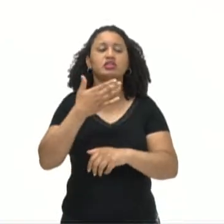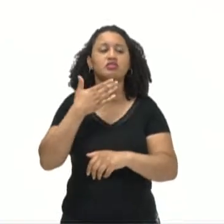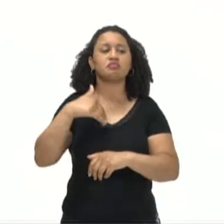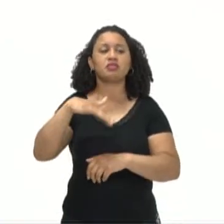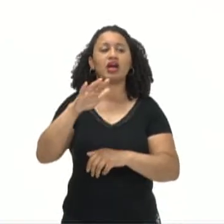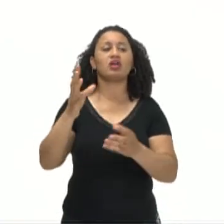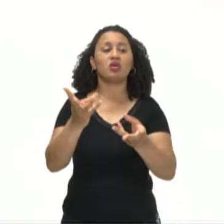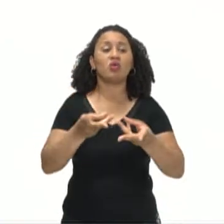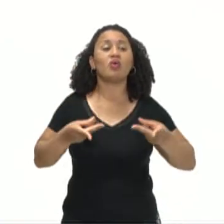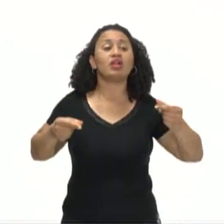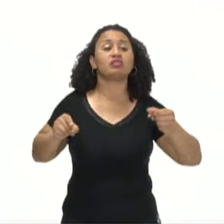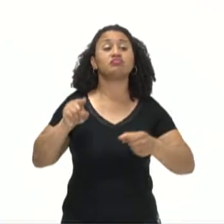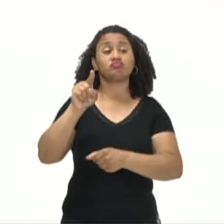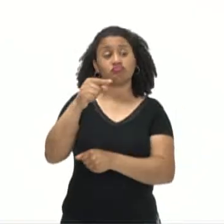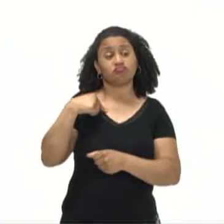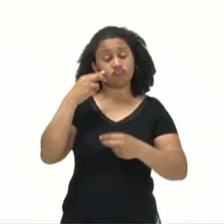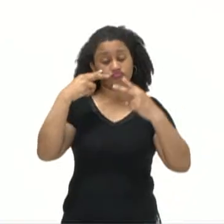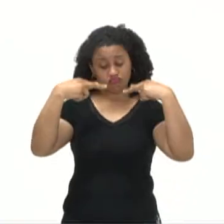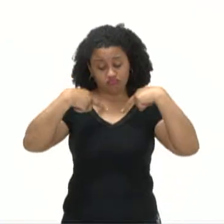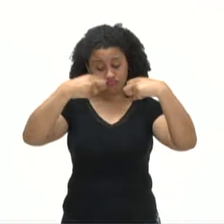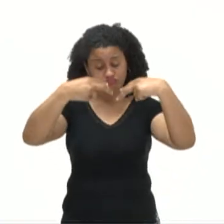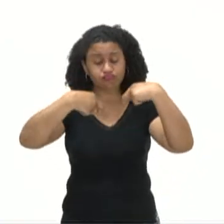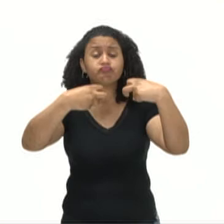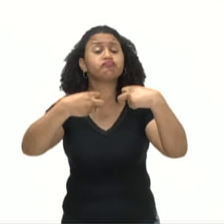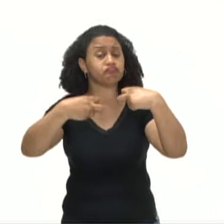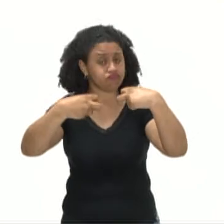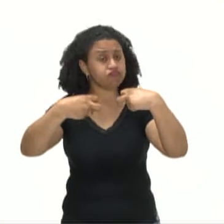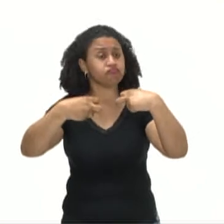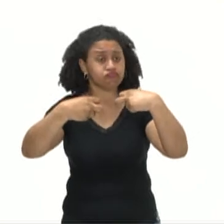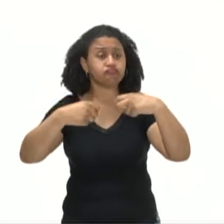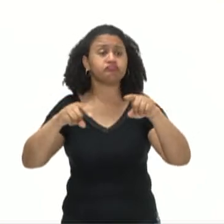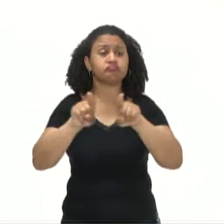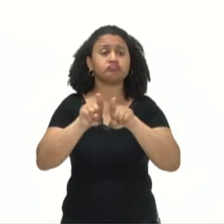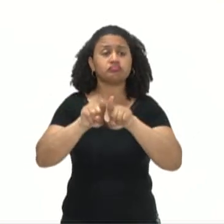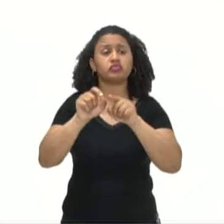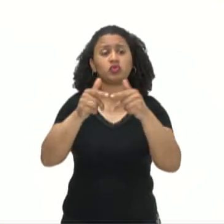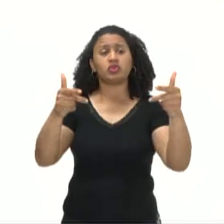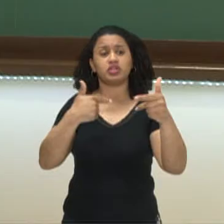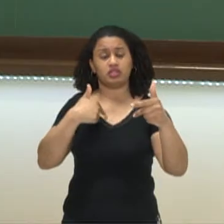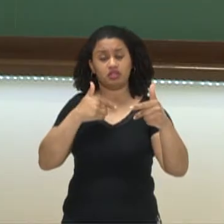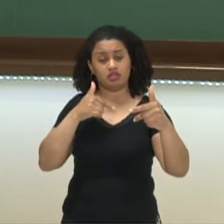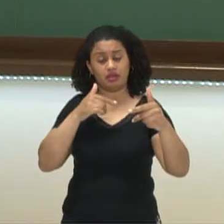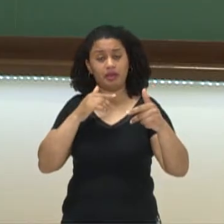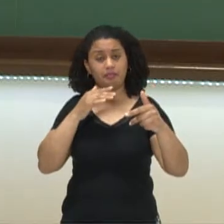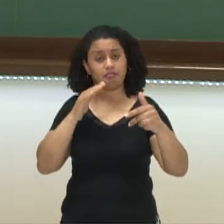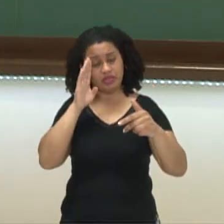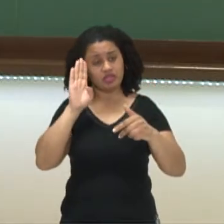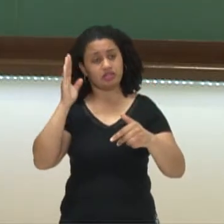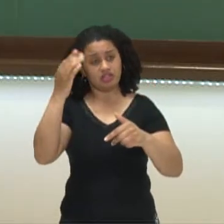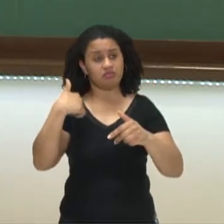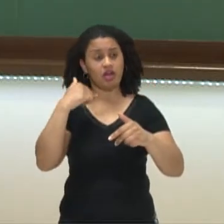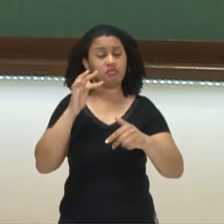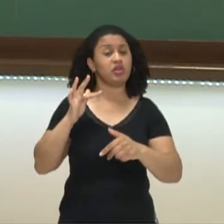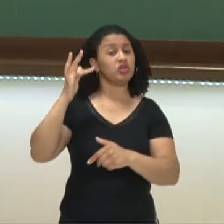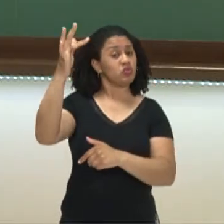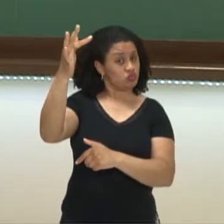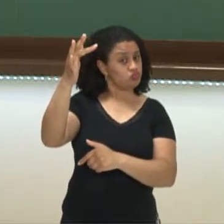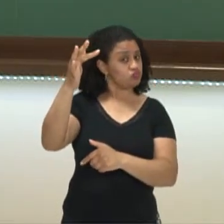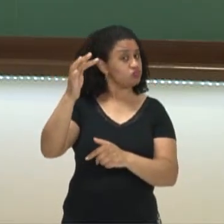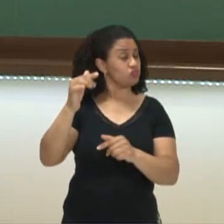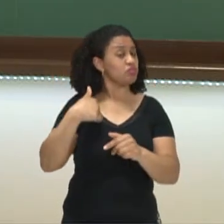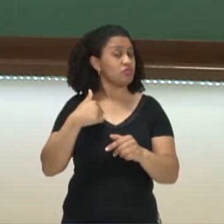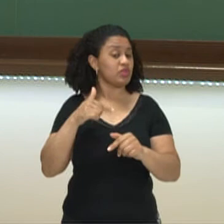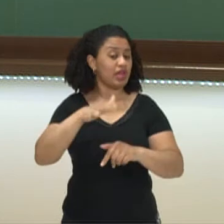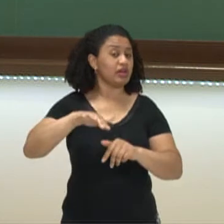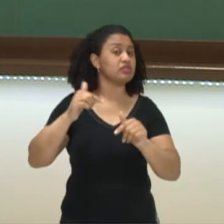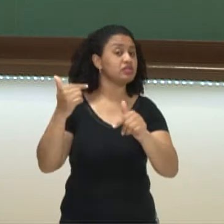maiores qualidades que você enxerga em si mesmo e que são pontos fortes para se destacar num futuro